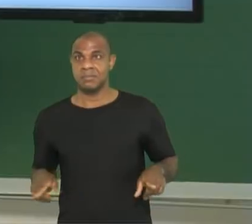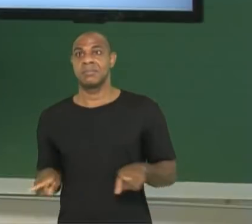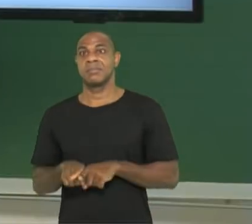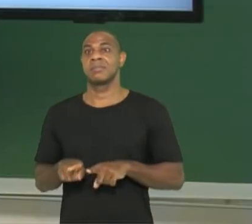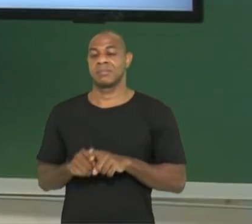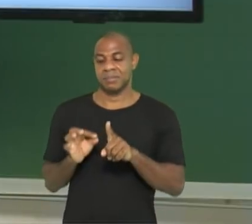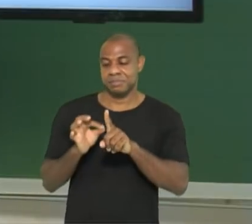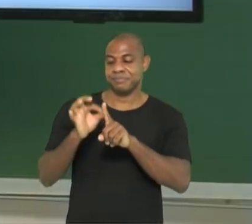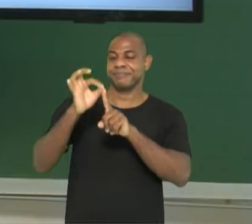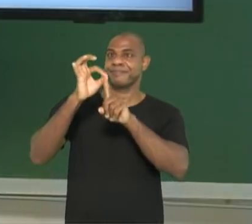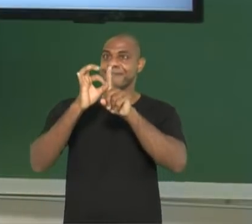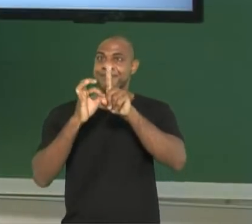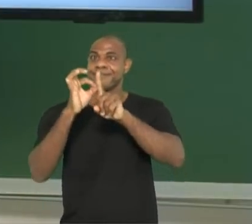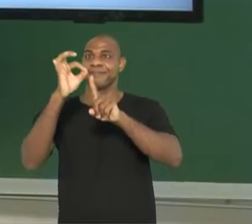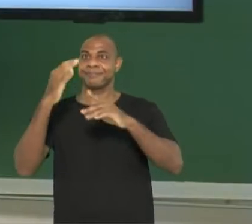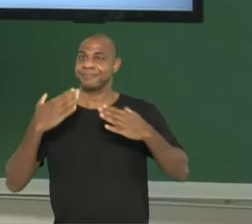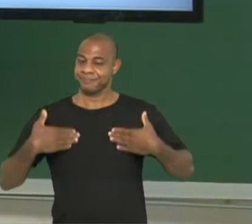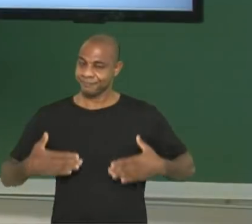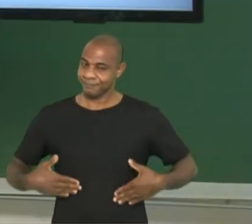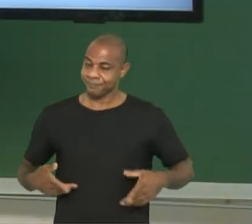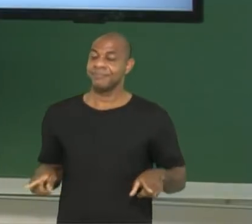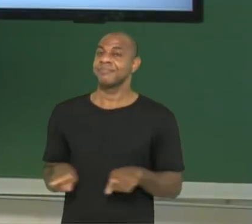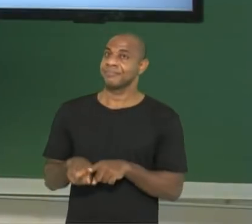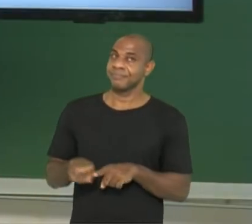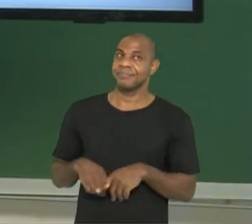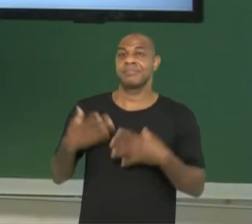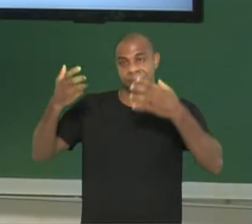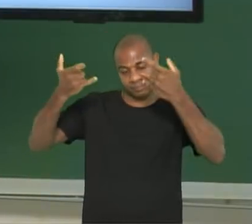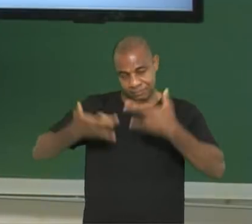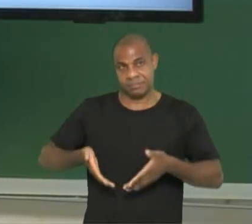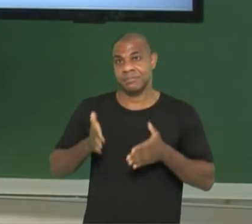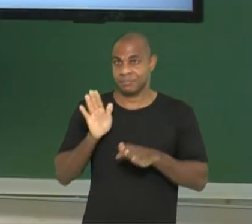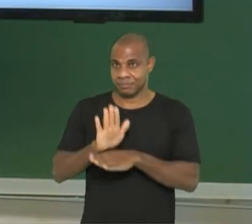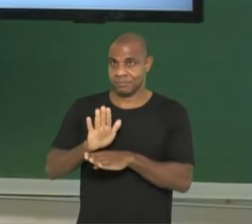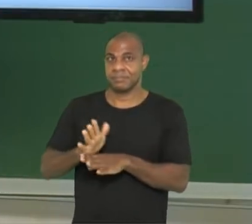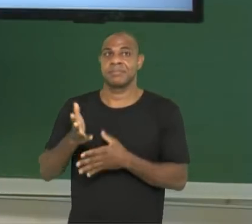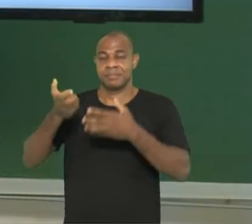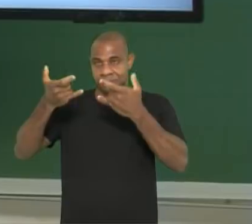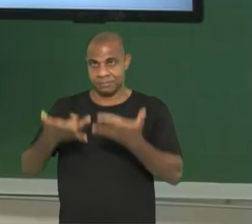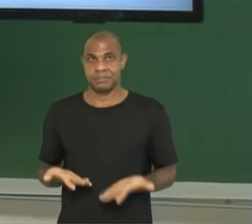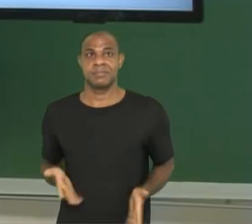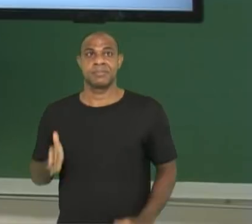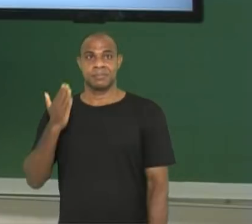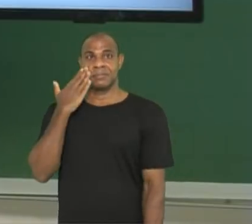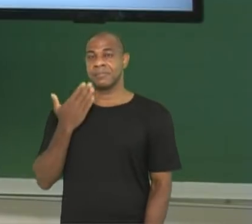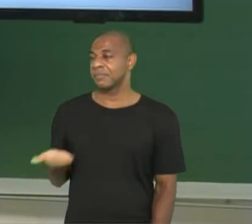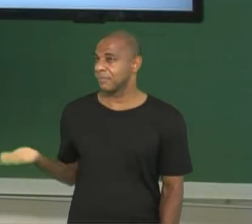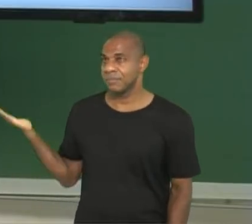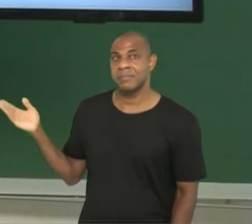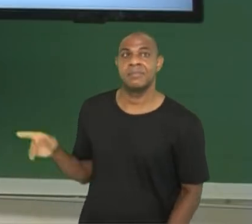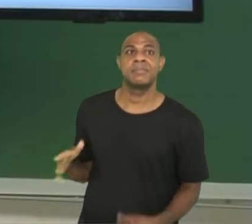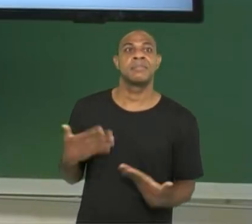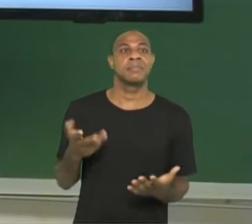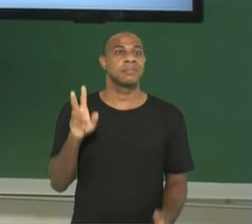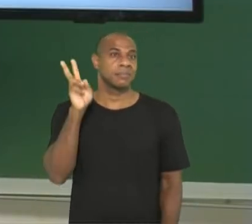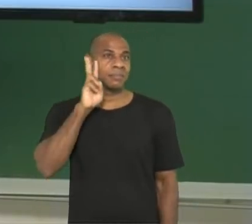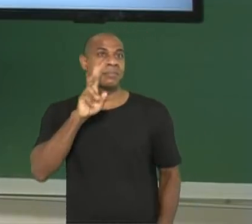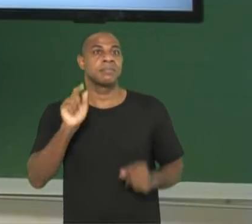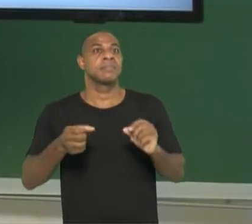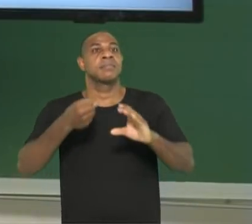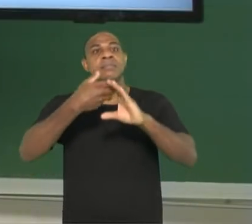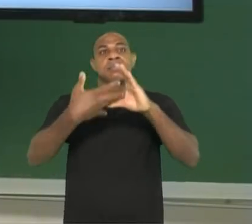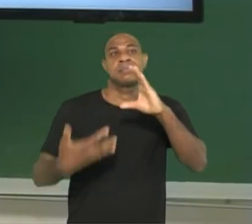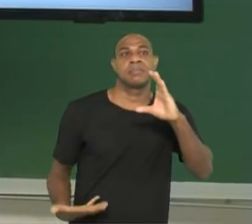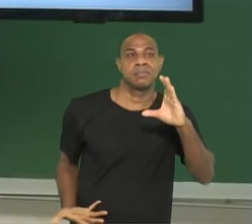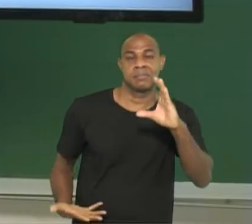falar disso sobre a ectotermia ou endotermia desses animais. E agora a gente vai lembrar as